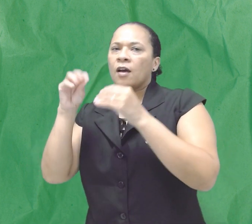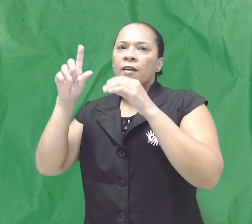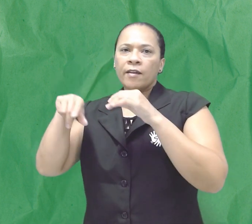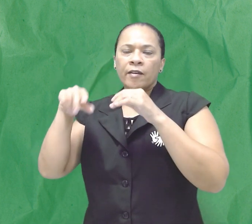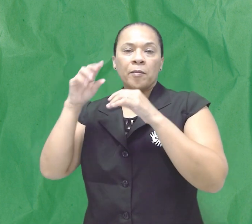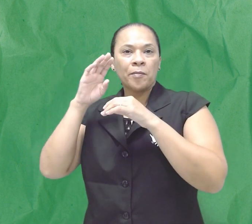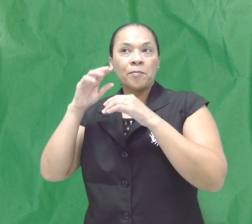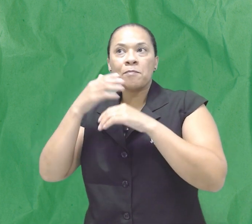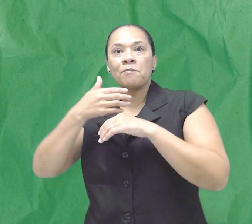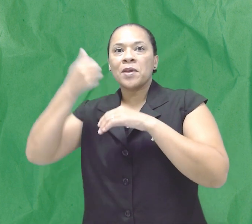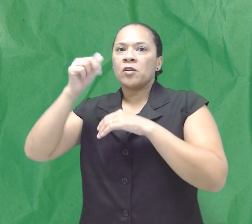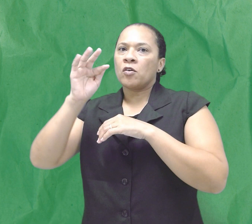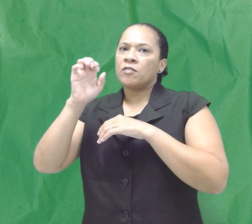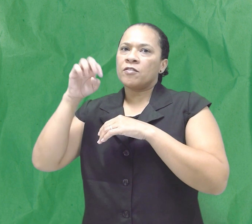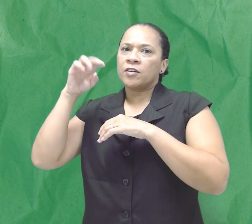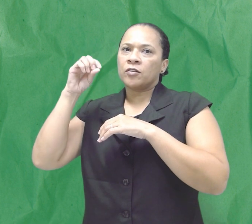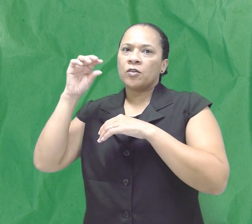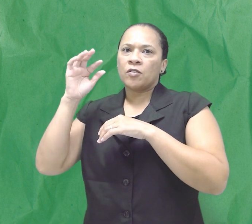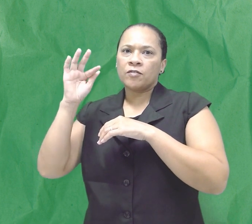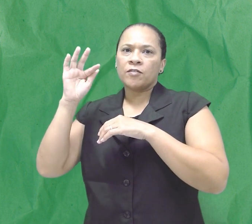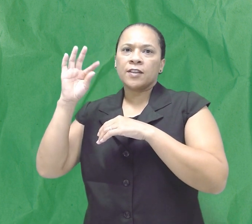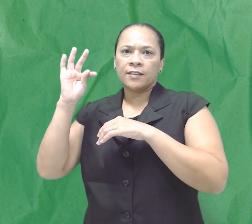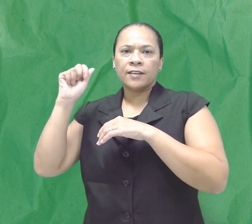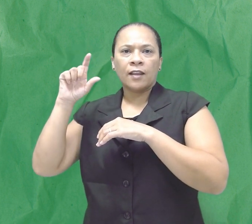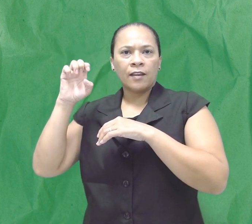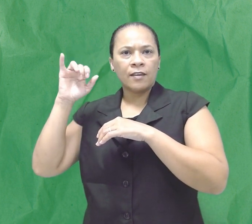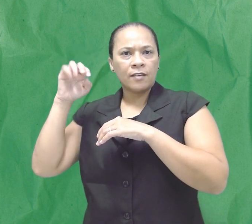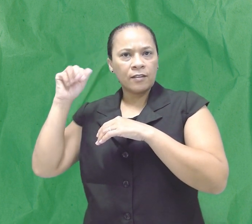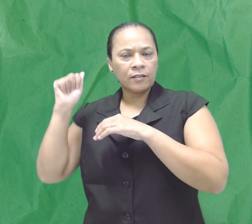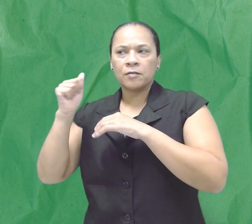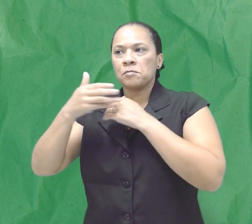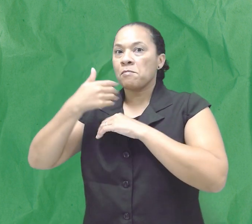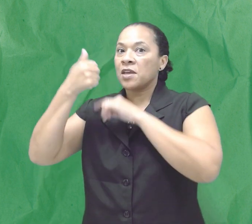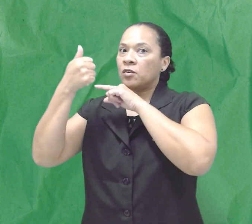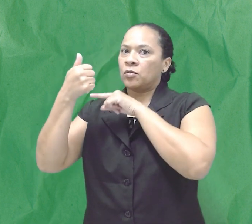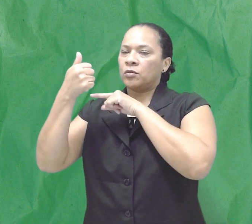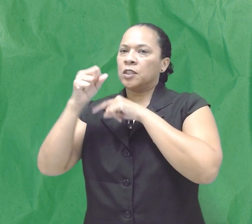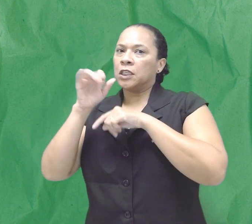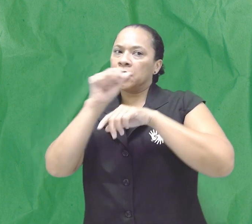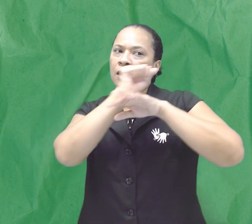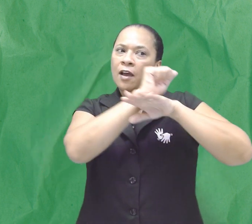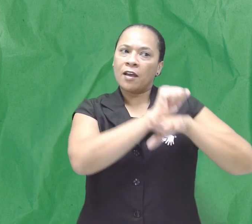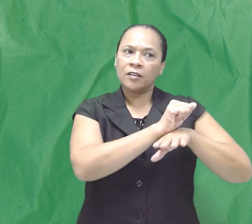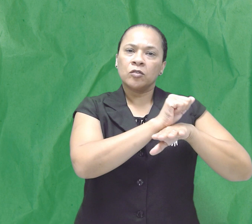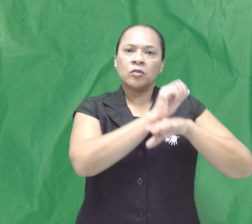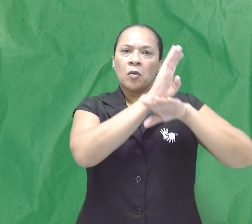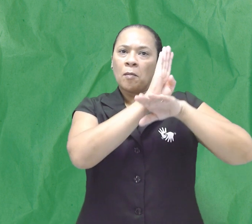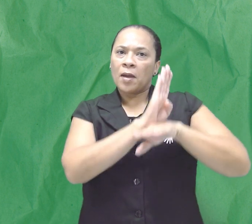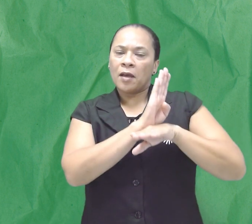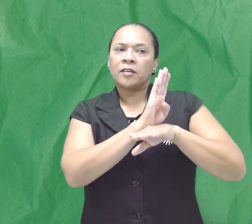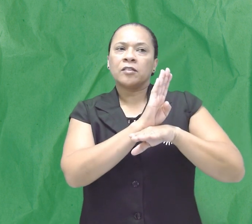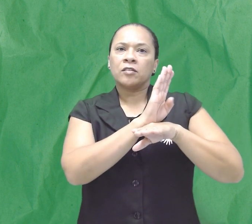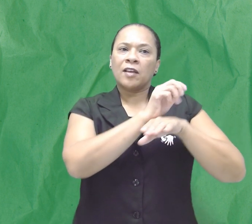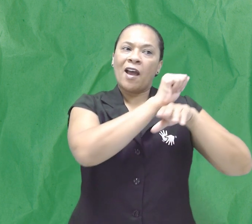a fenolftaleína. Se eu mudo essa condição, faço uma reação de um ácido fraco com uma base forte, uma base fraca com ácido